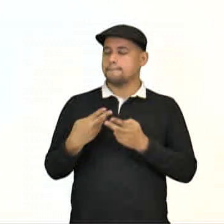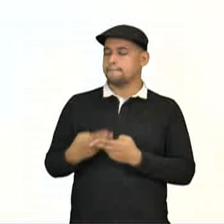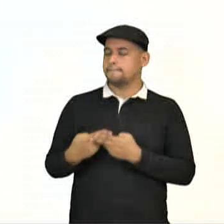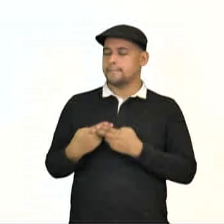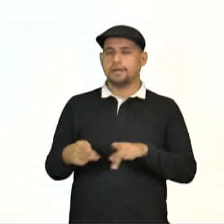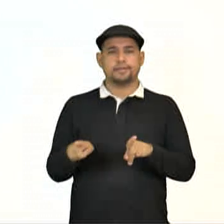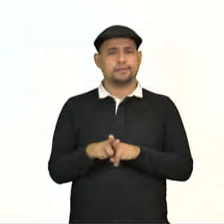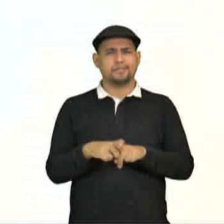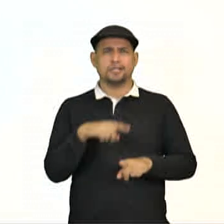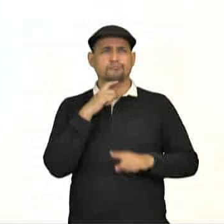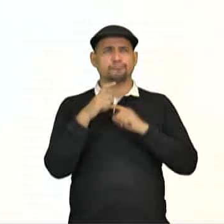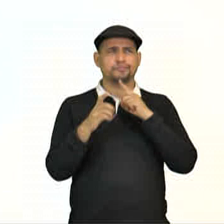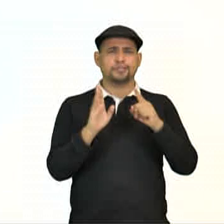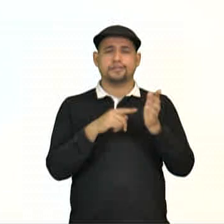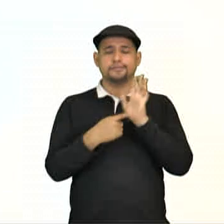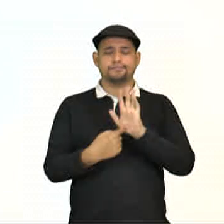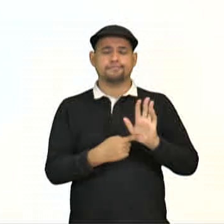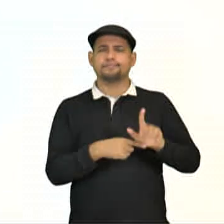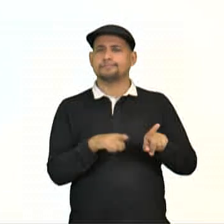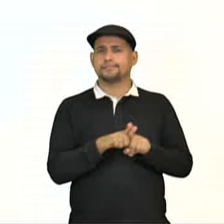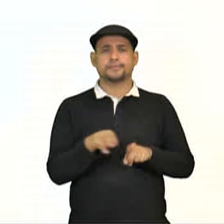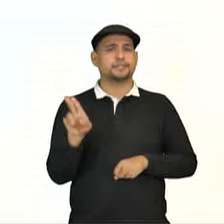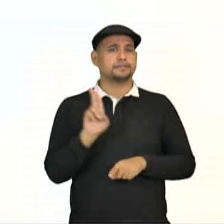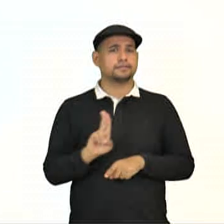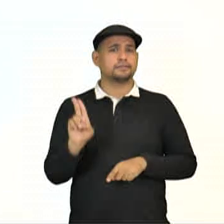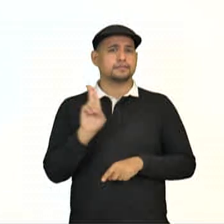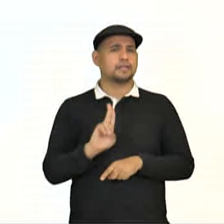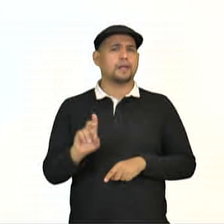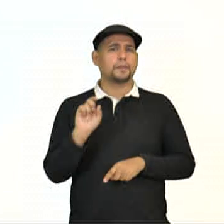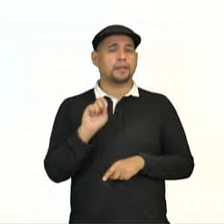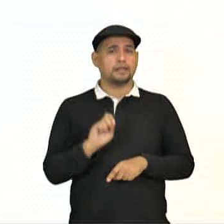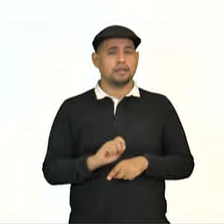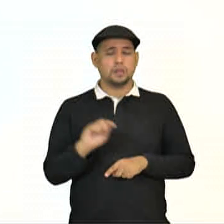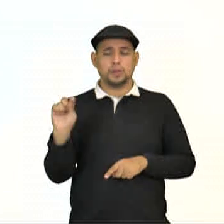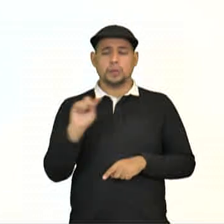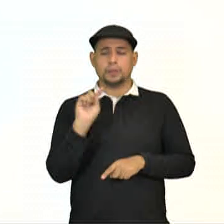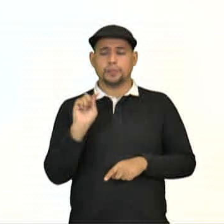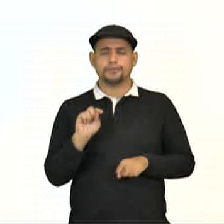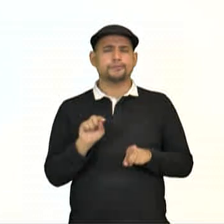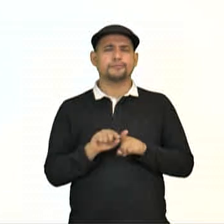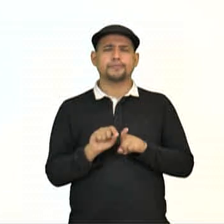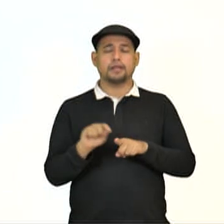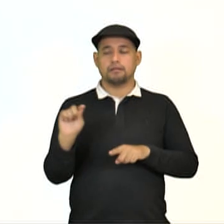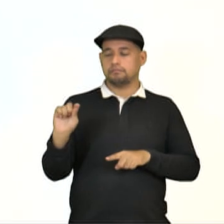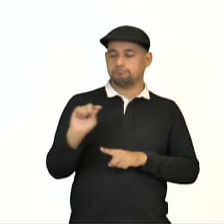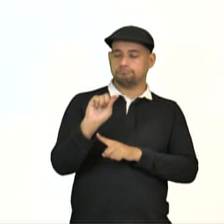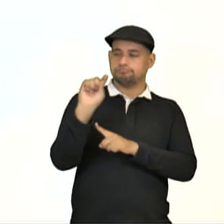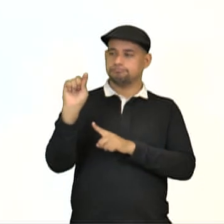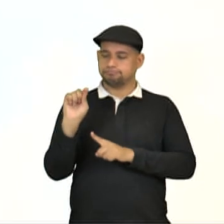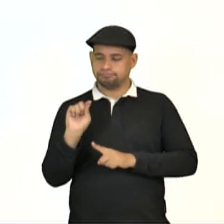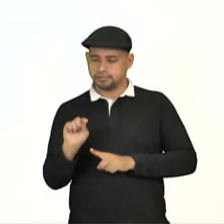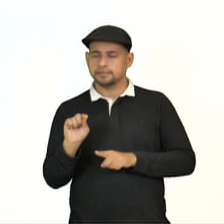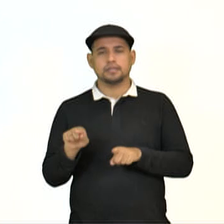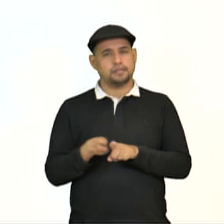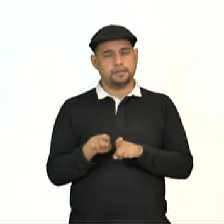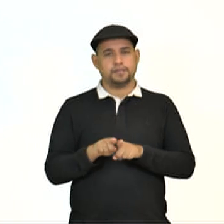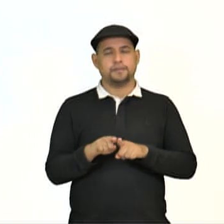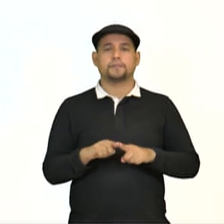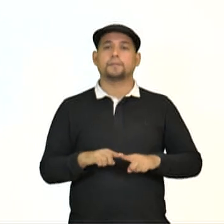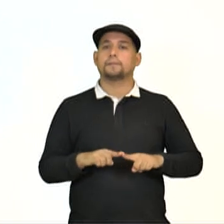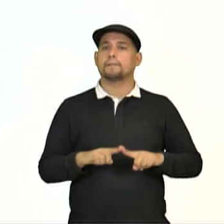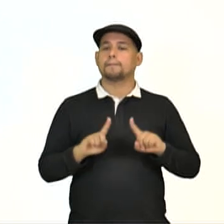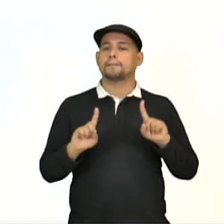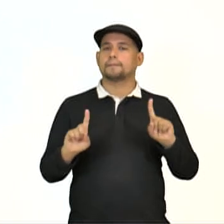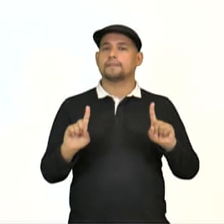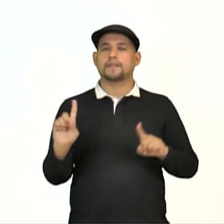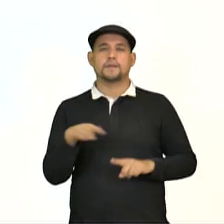né? Então as dúvidas são expressas utilizando-se aí como pontuação o ponto de interrogação, ele que indaga, né?